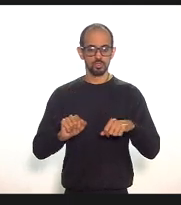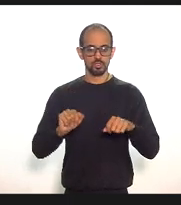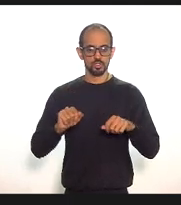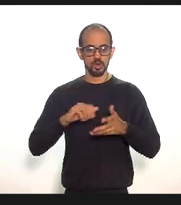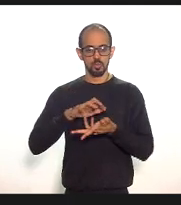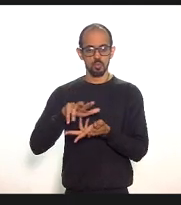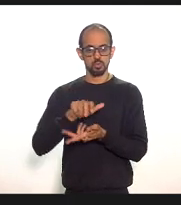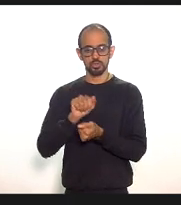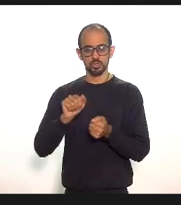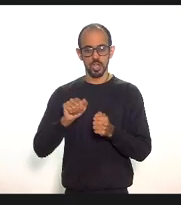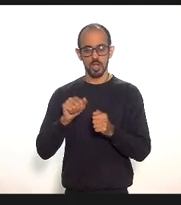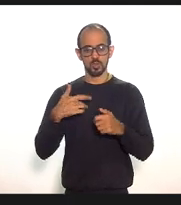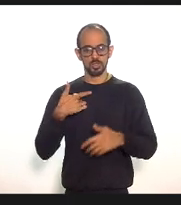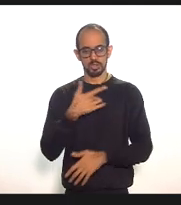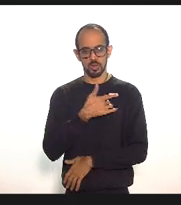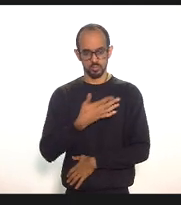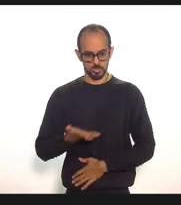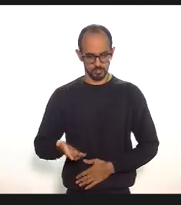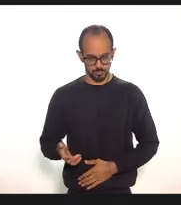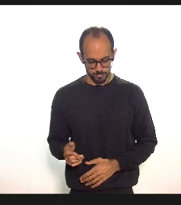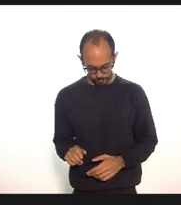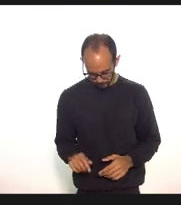O que, que a gente vai